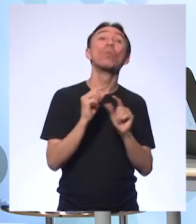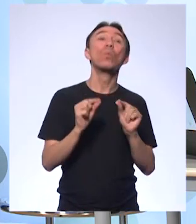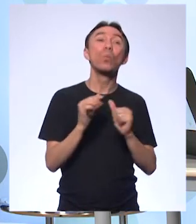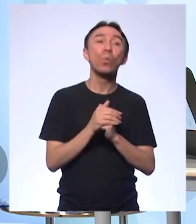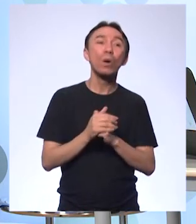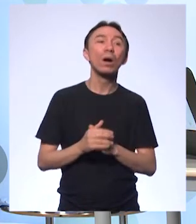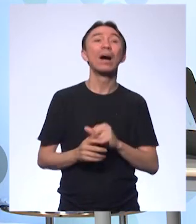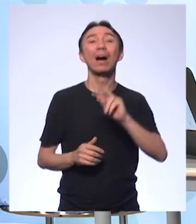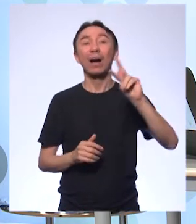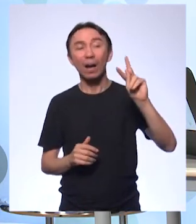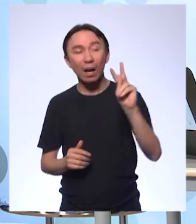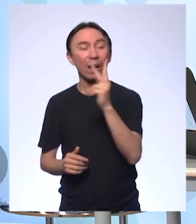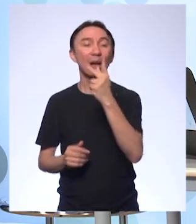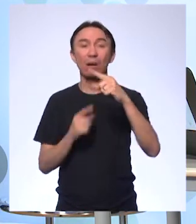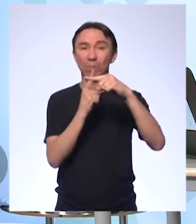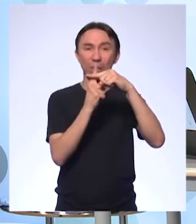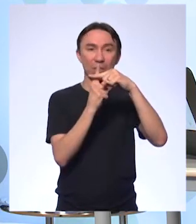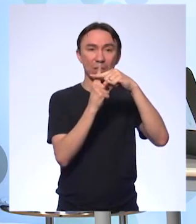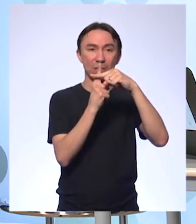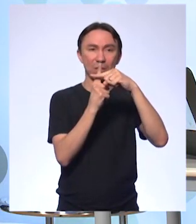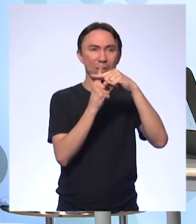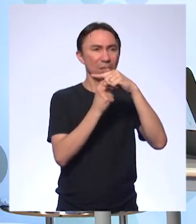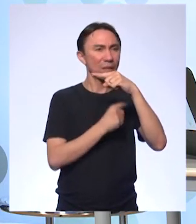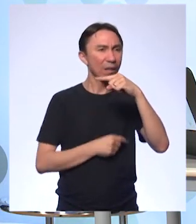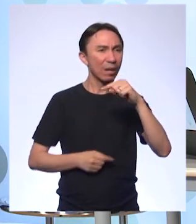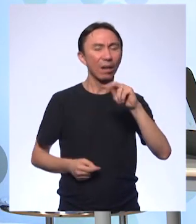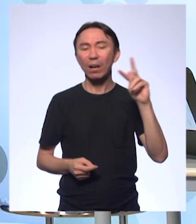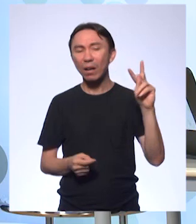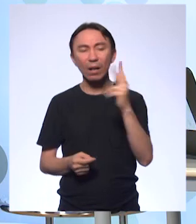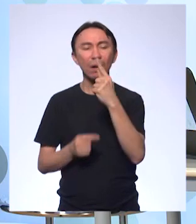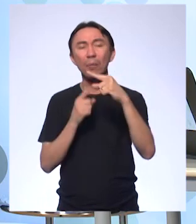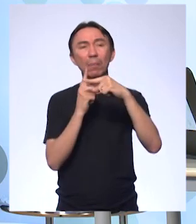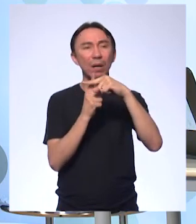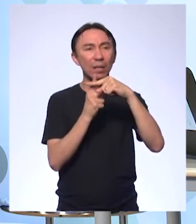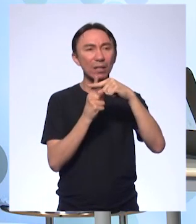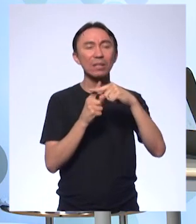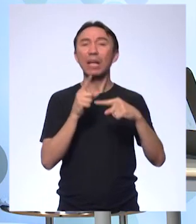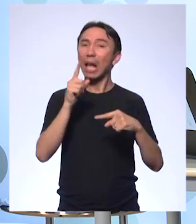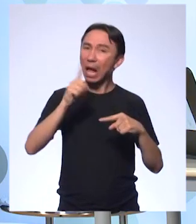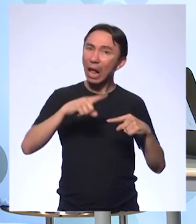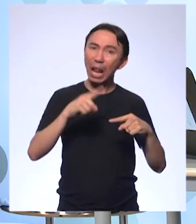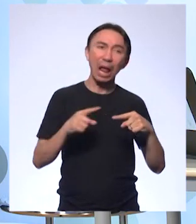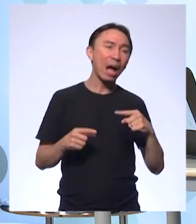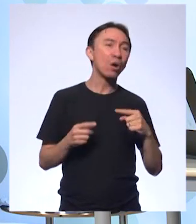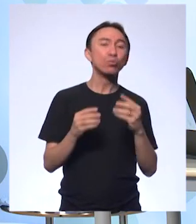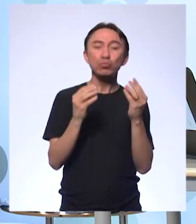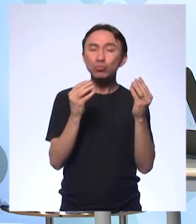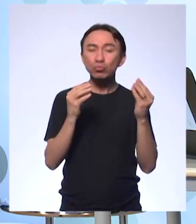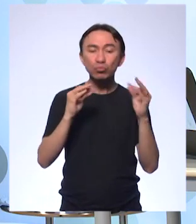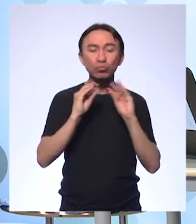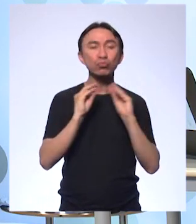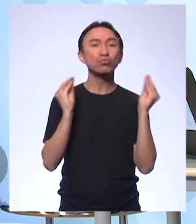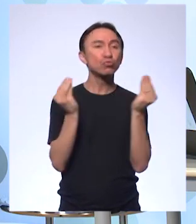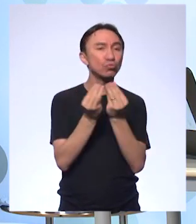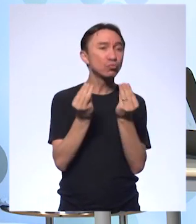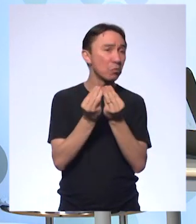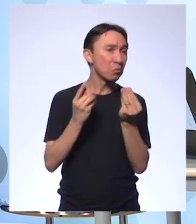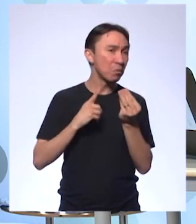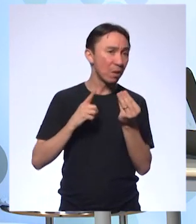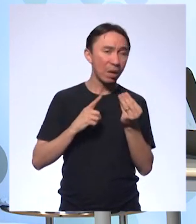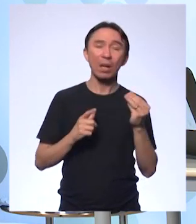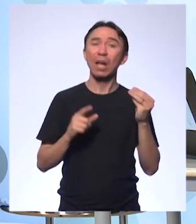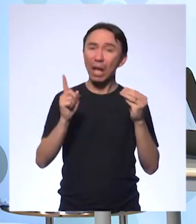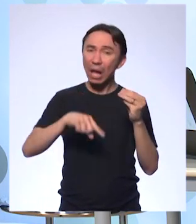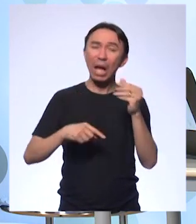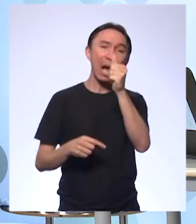H+, só para vocês entenderem, é quando uma solução está ácida. O pH gira em torno lá, pode ser de 0, né,